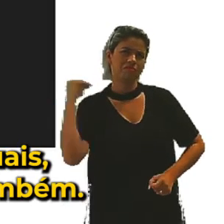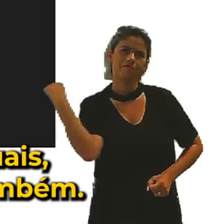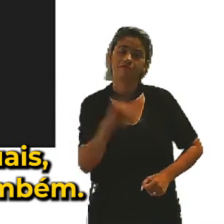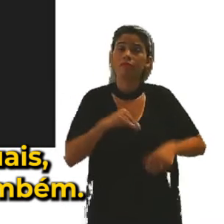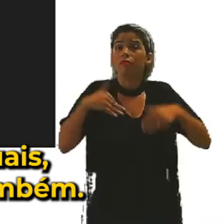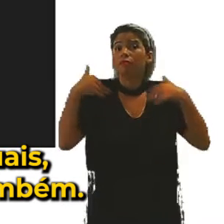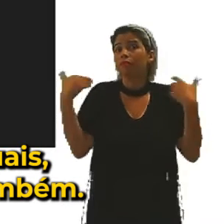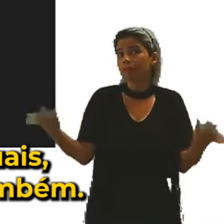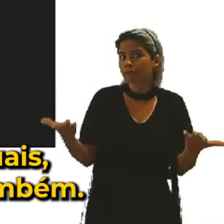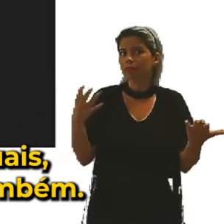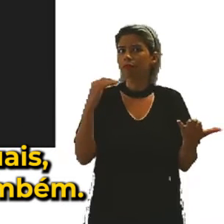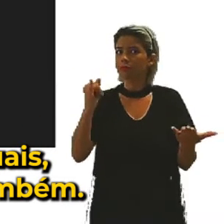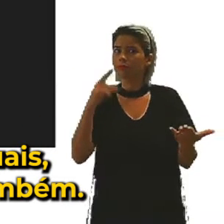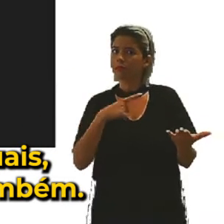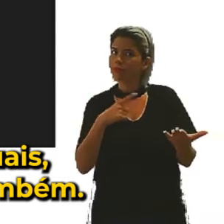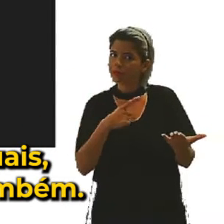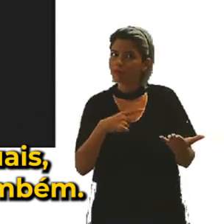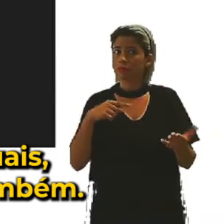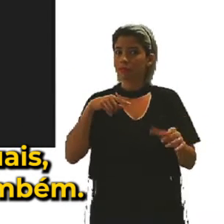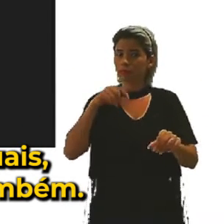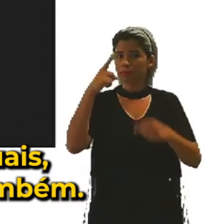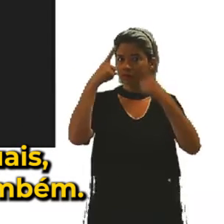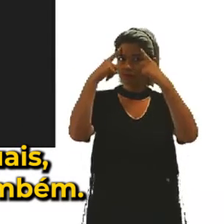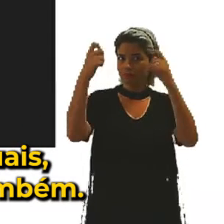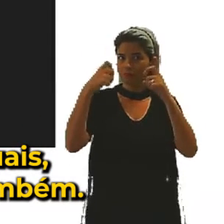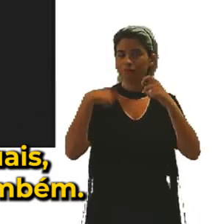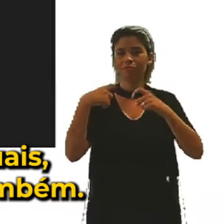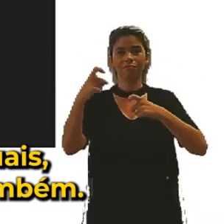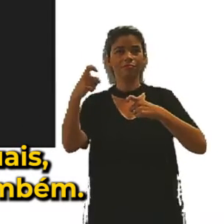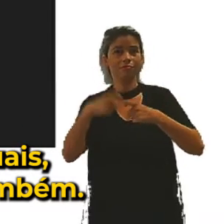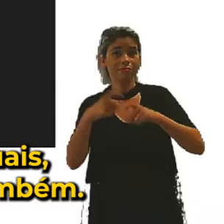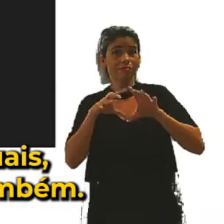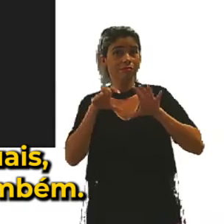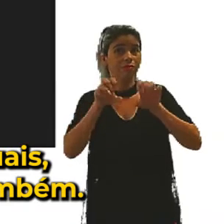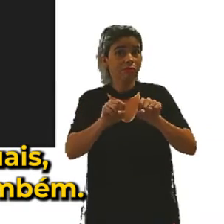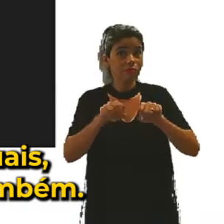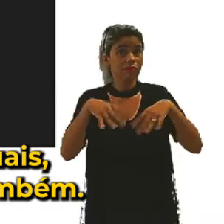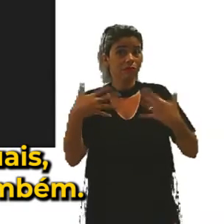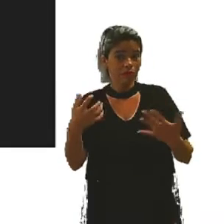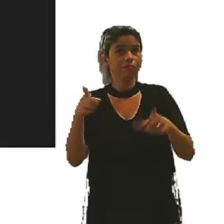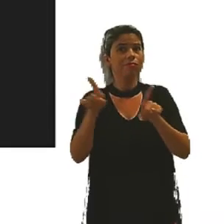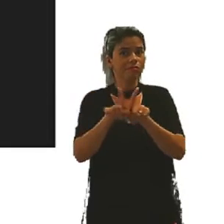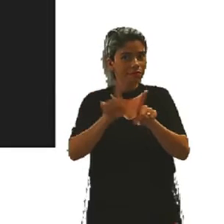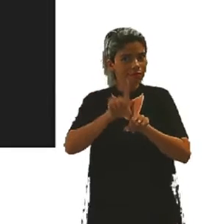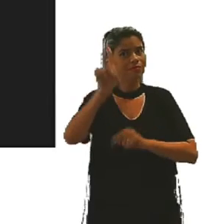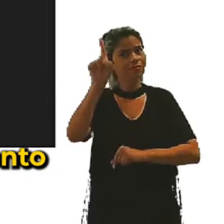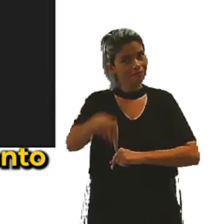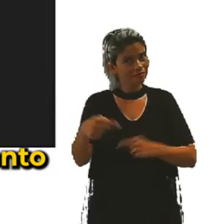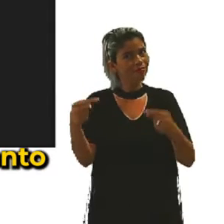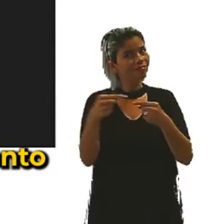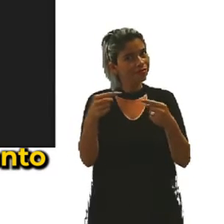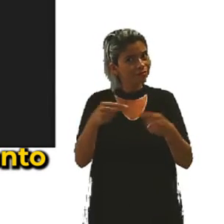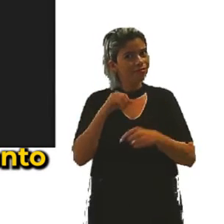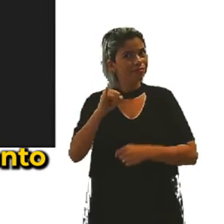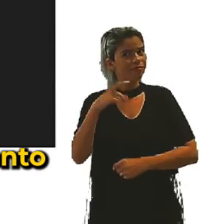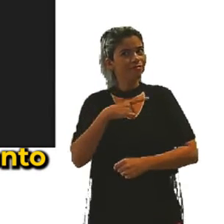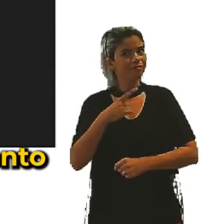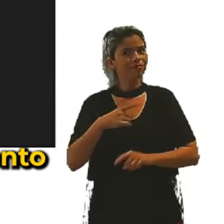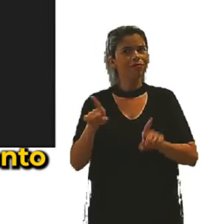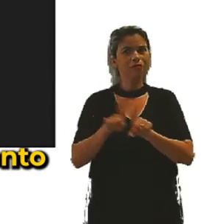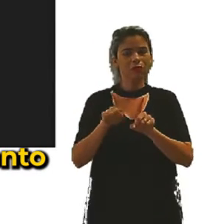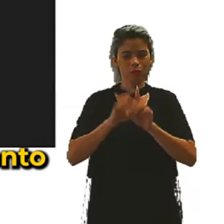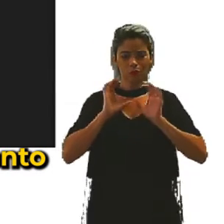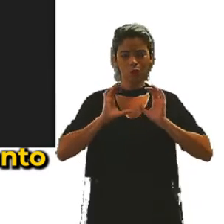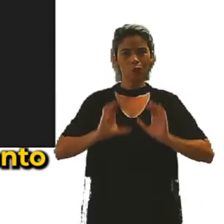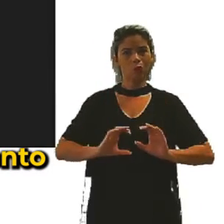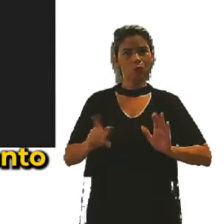Se tiveram violências sexuais, que é um fator preditivo de feminicídio também, né? Se houve, especialmente,